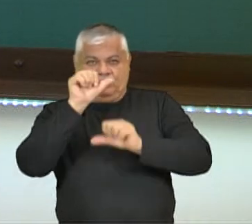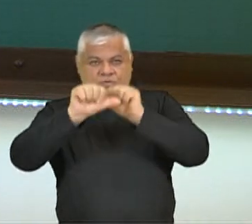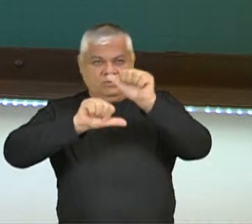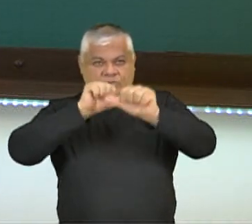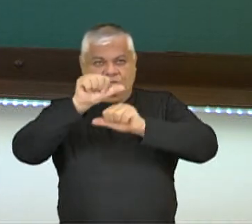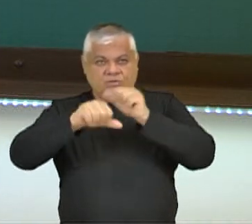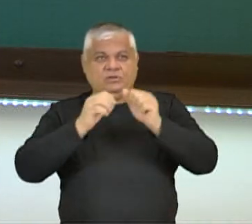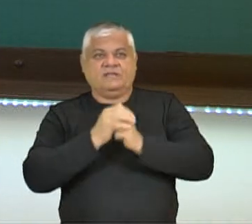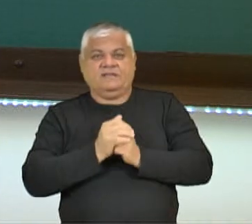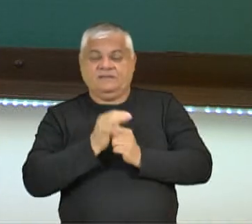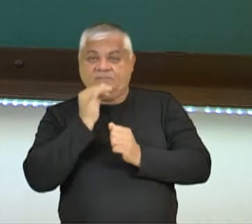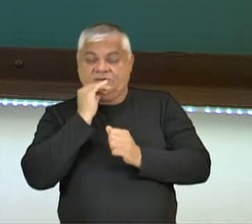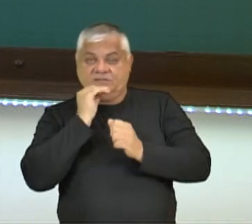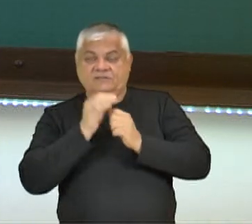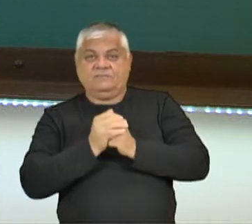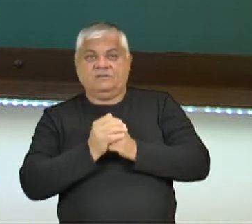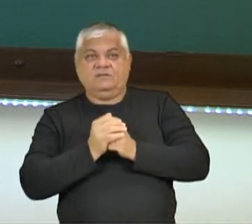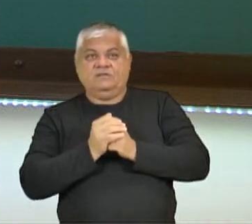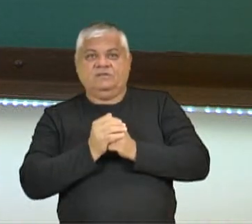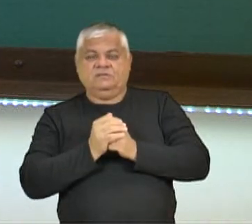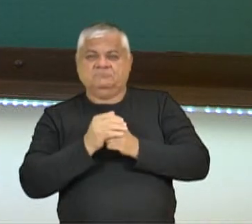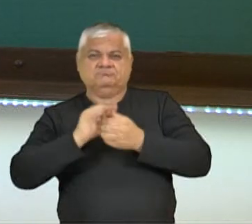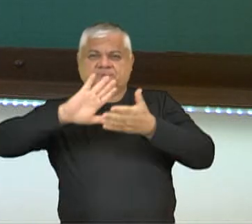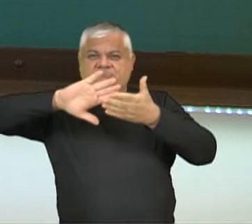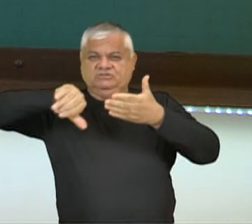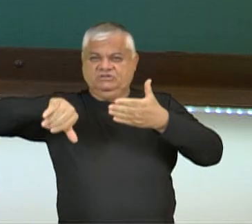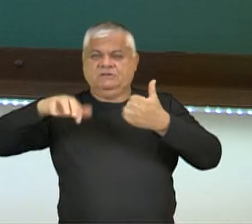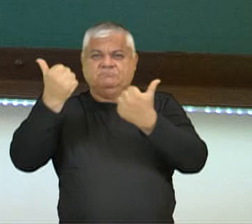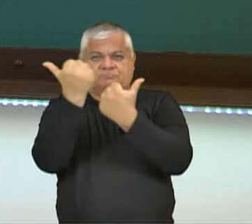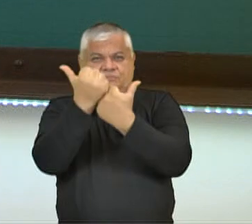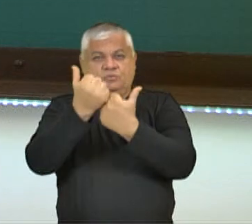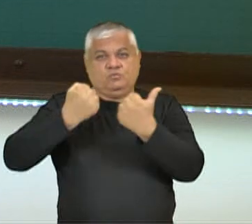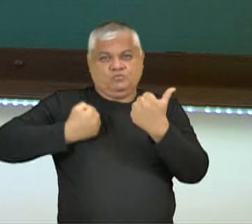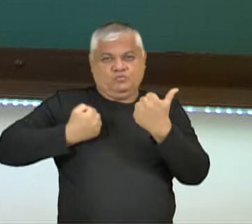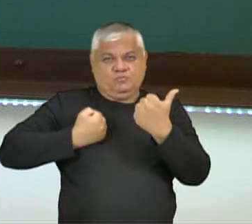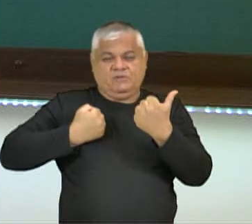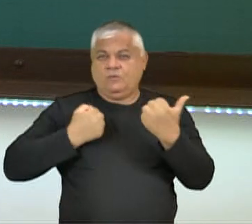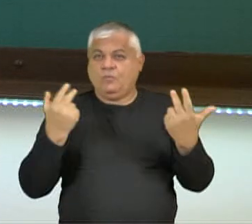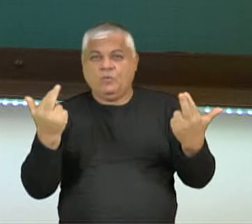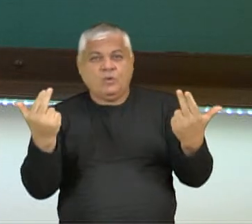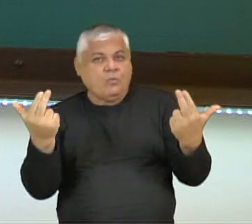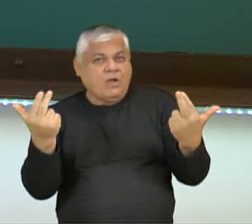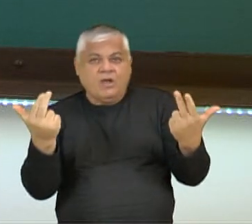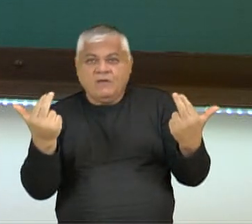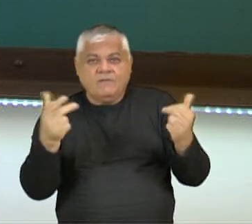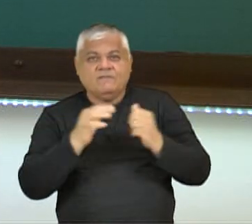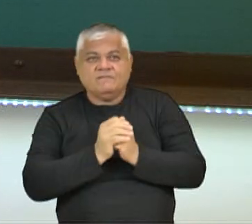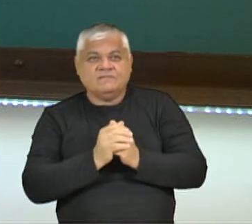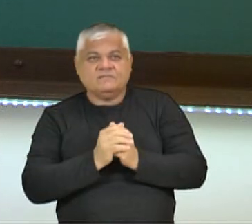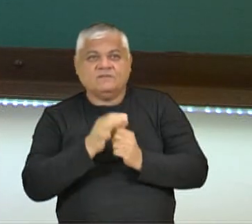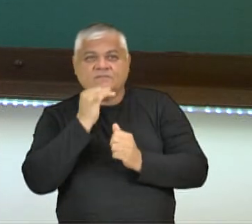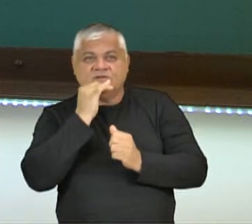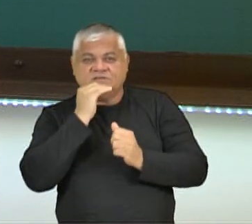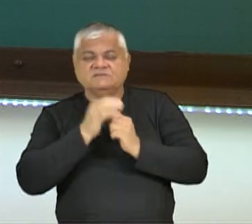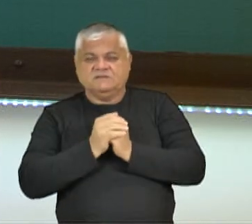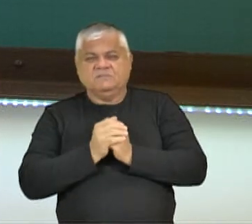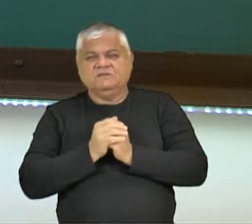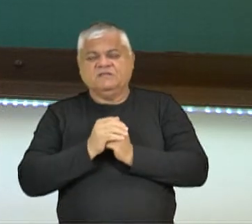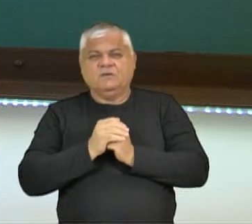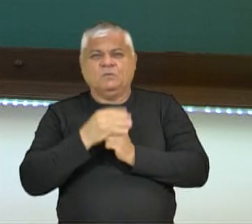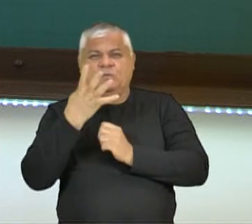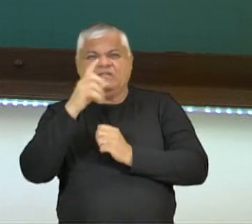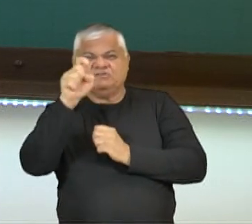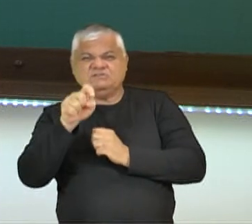aqui, ó. Posso substituir no lugar desse ou desse. Você escolhe. Porque os dois são iguais. Eu vou pegar esse aqui que tem números